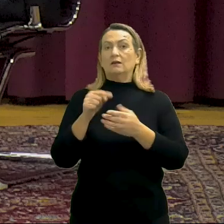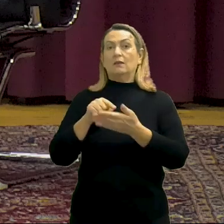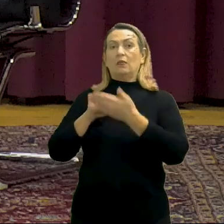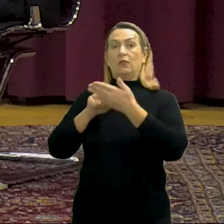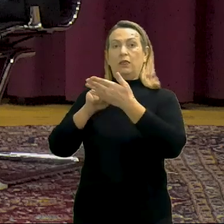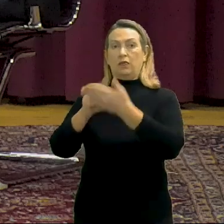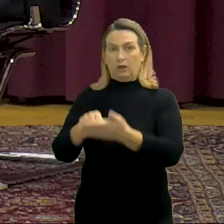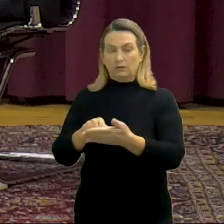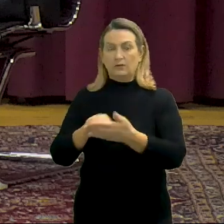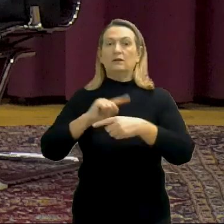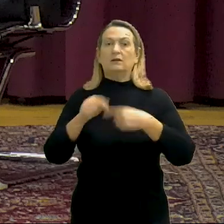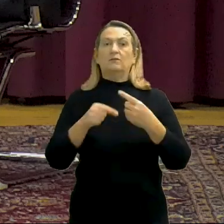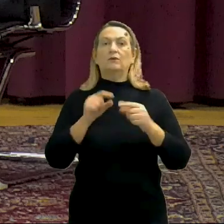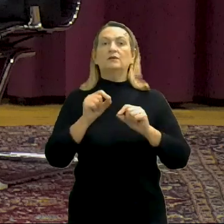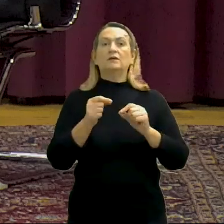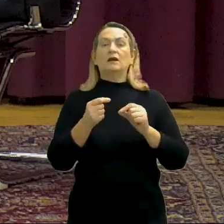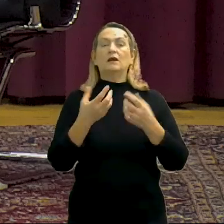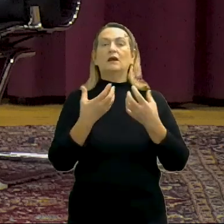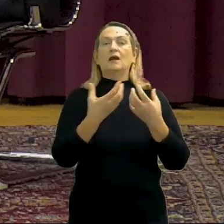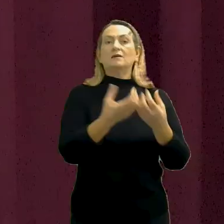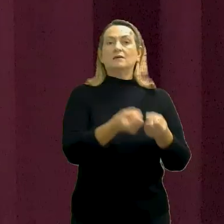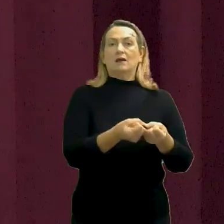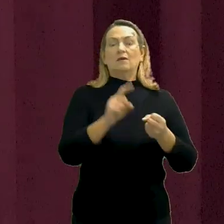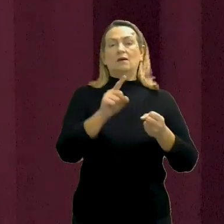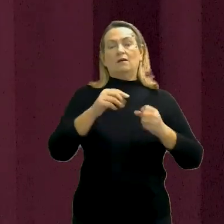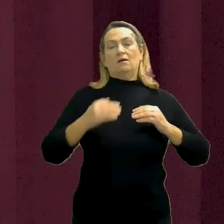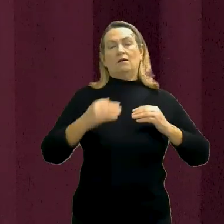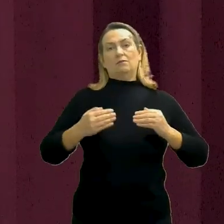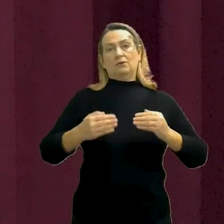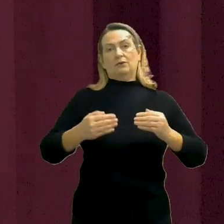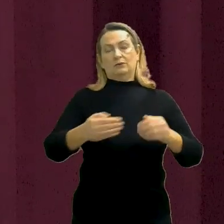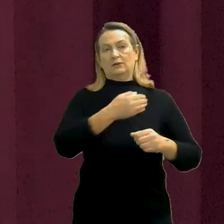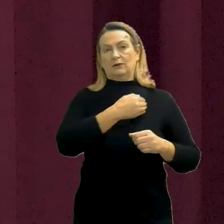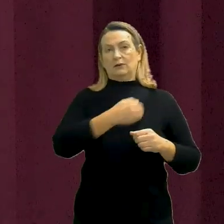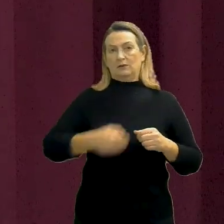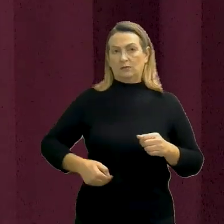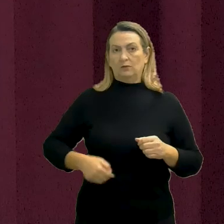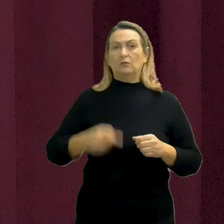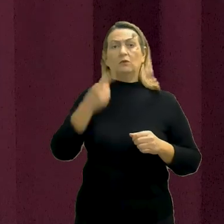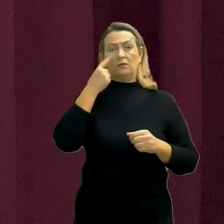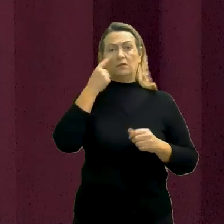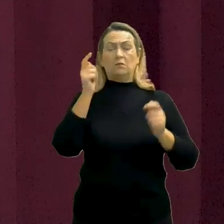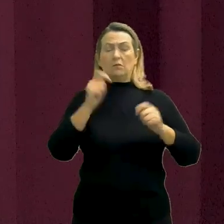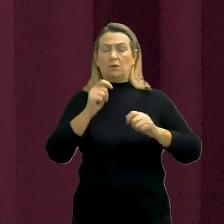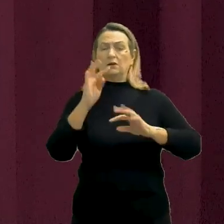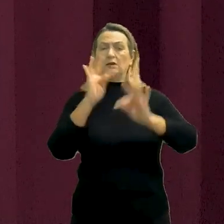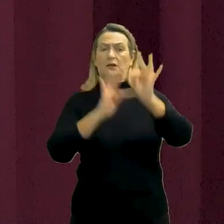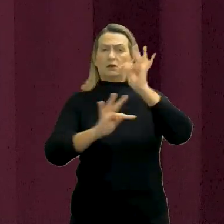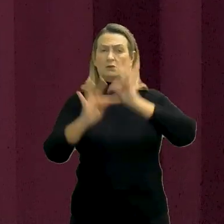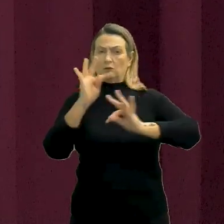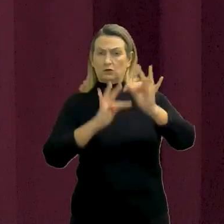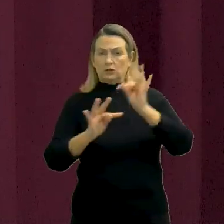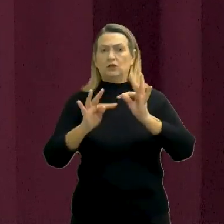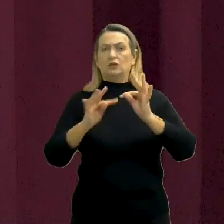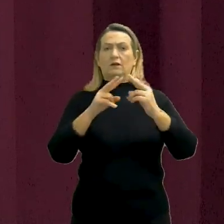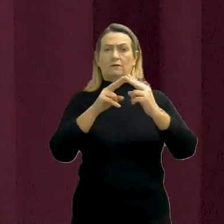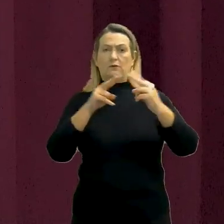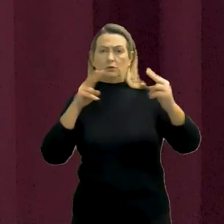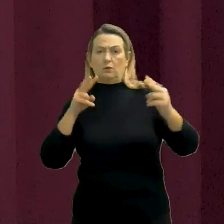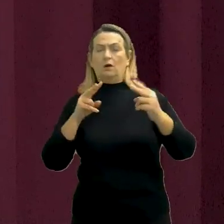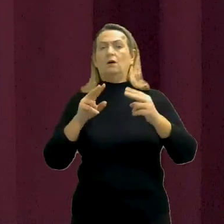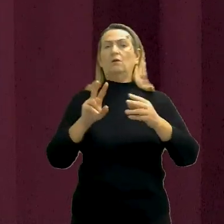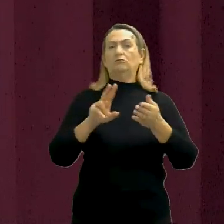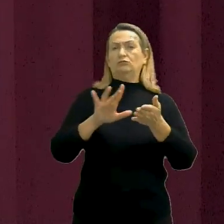de de tecnológicas e presenciais também eh que estão à disposição da sociedade pode ser